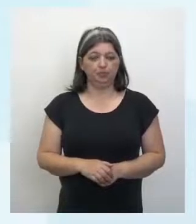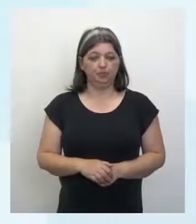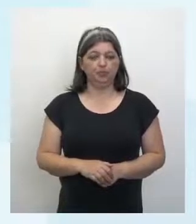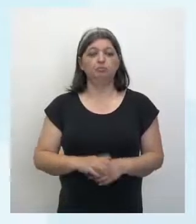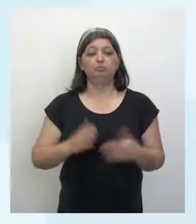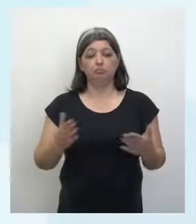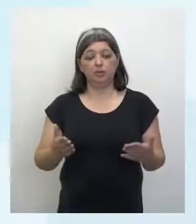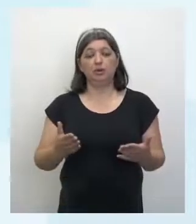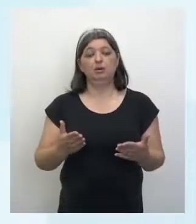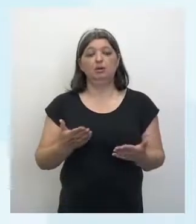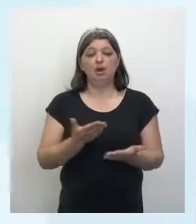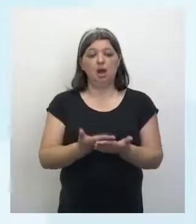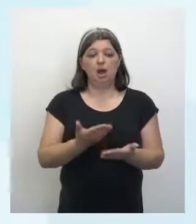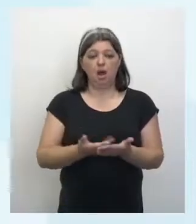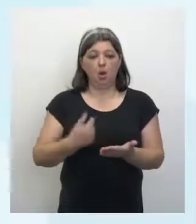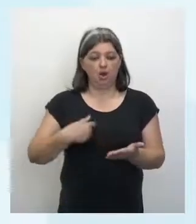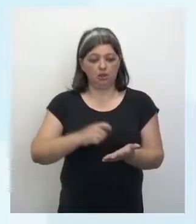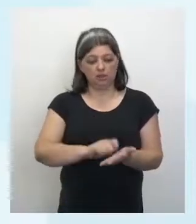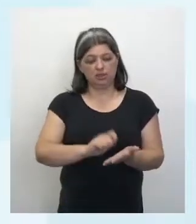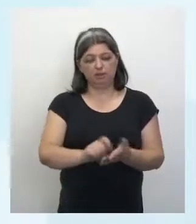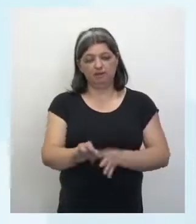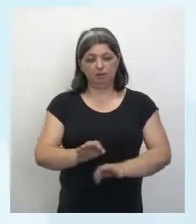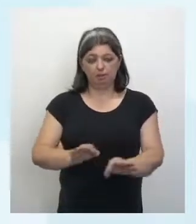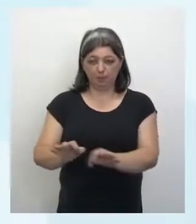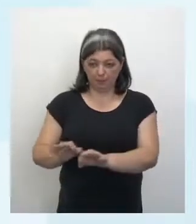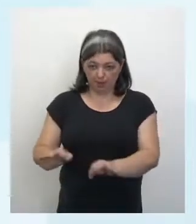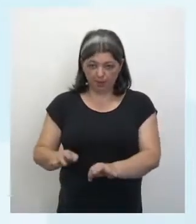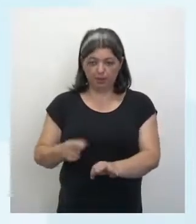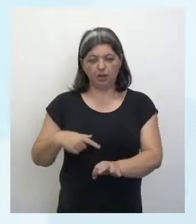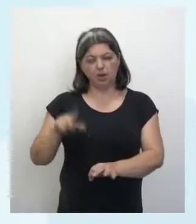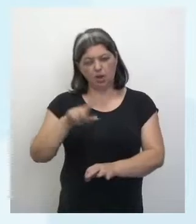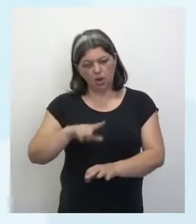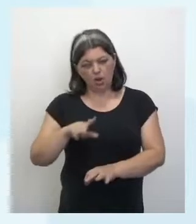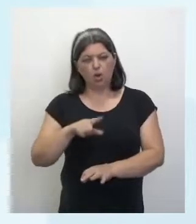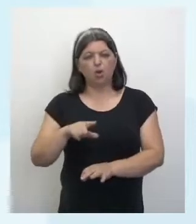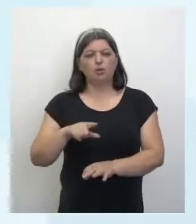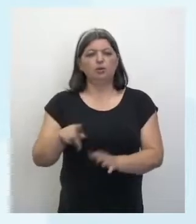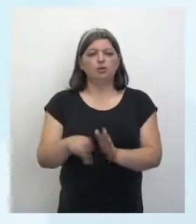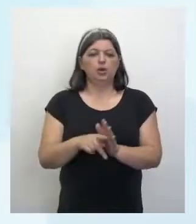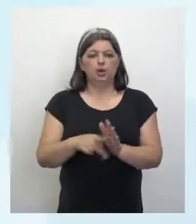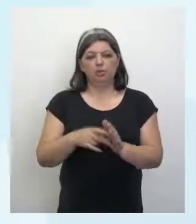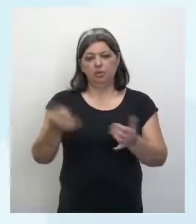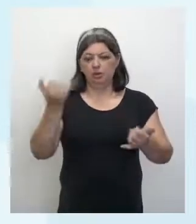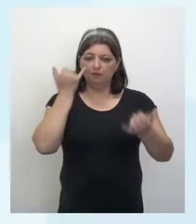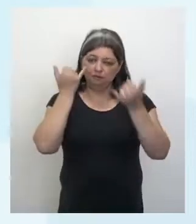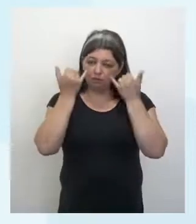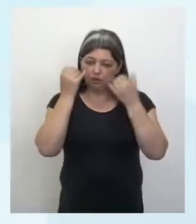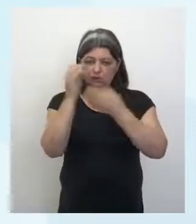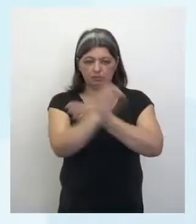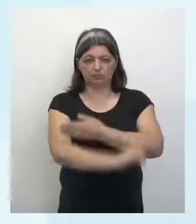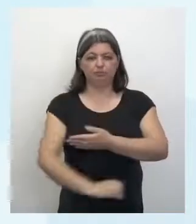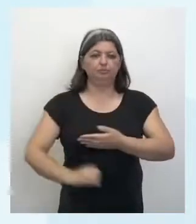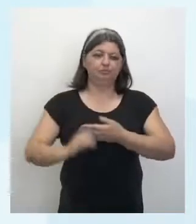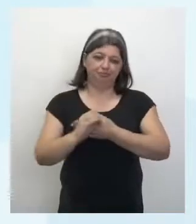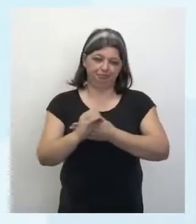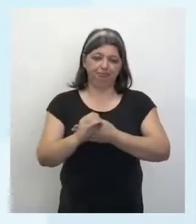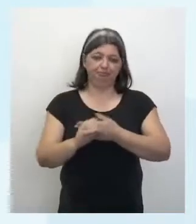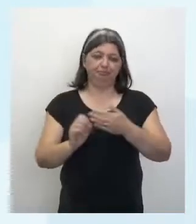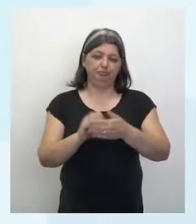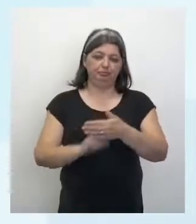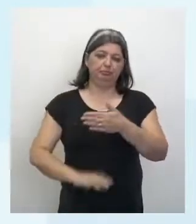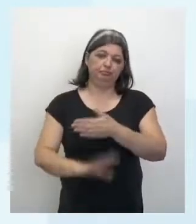Então, essa aula foi, né, eu escrevi essa aula, é claro que eu peguei informações do CMSP, né, do currículo paulista,